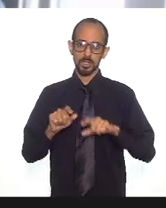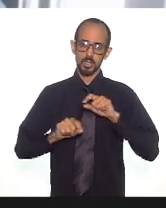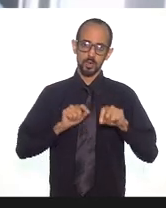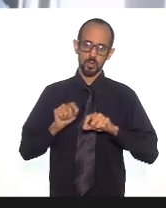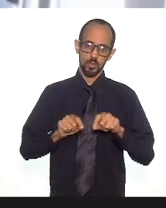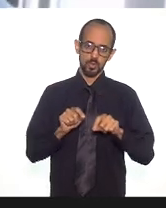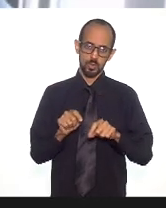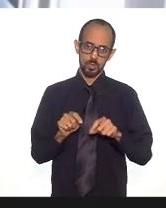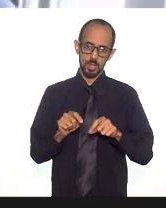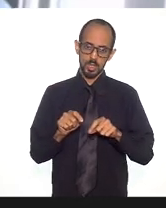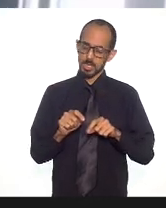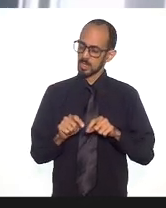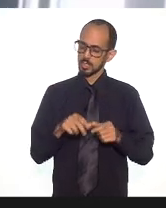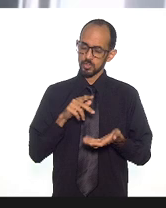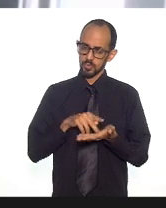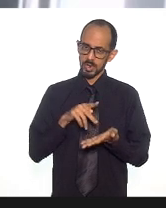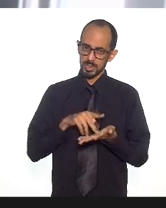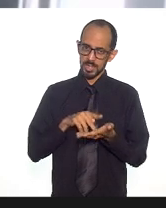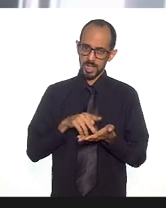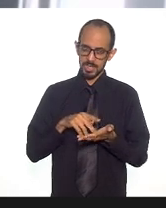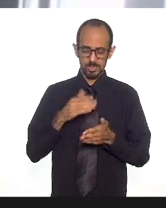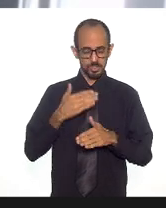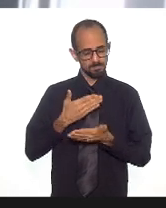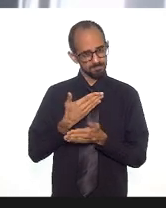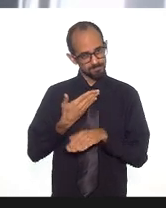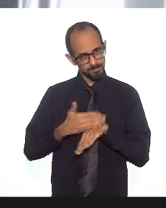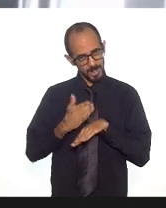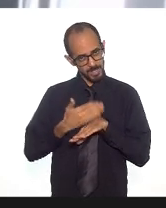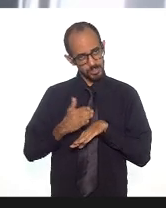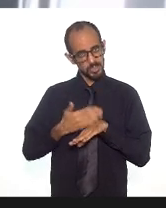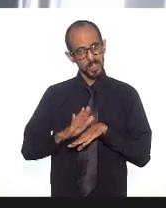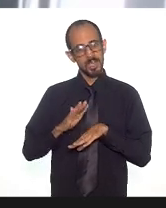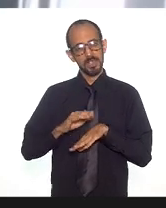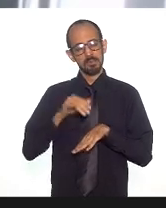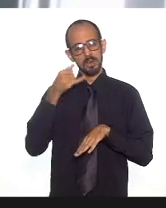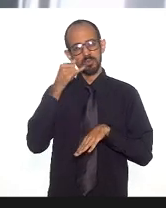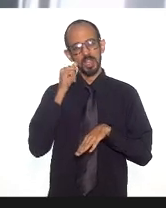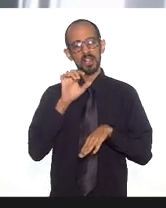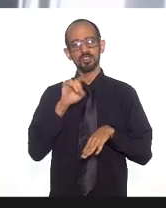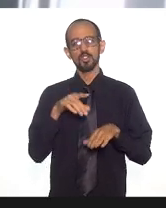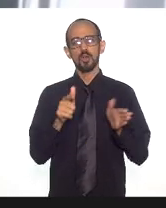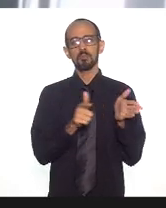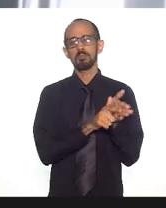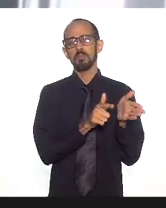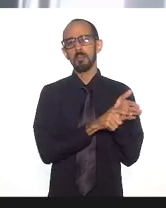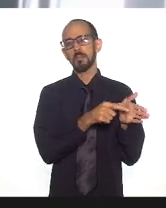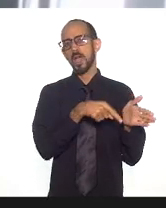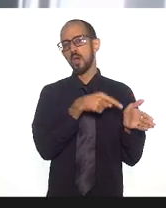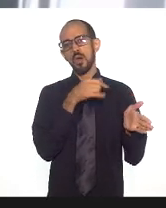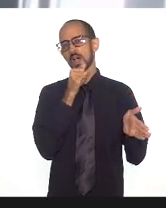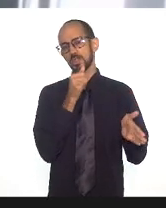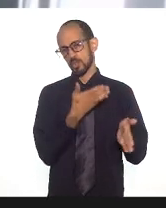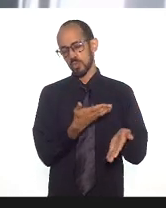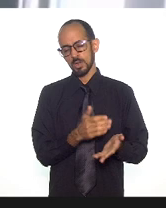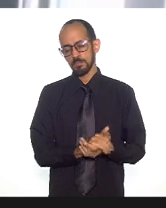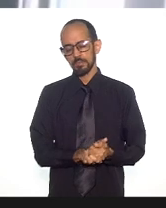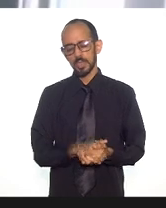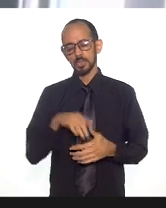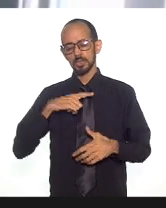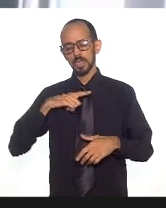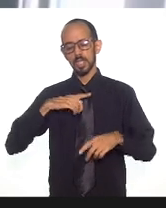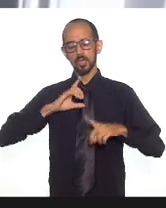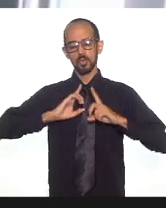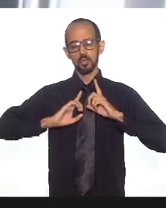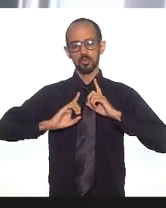seja efetivamente cumprida, né? Não fique como letra morta da lei, ninguém aqui deseja isso. Por outro lado, há um debate